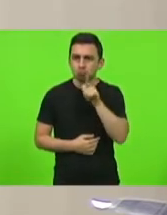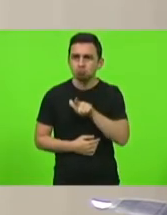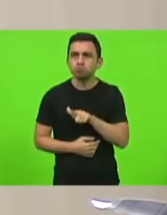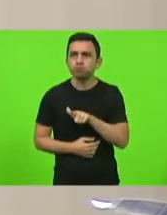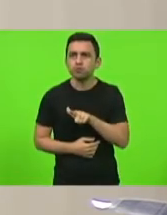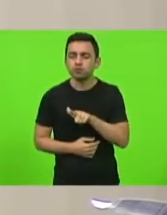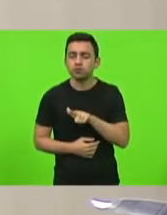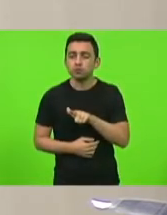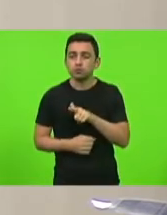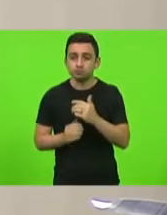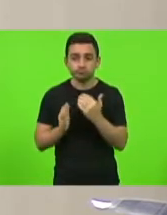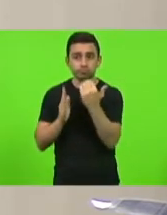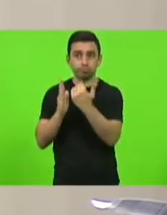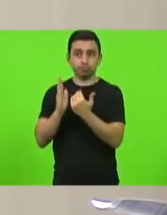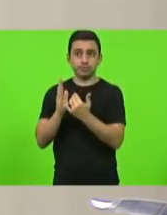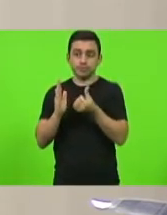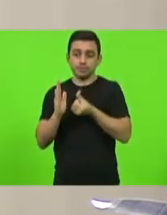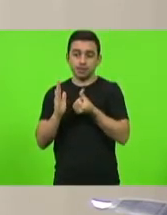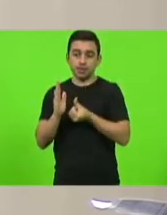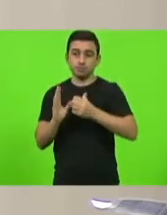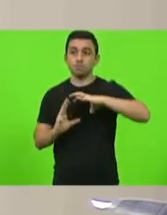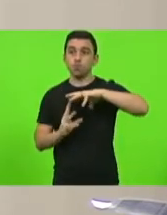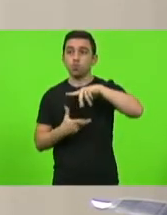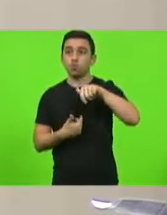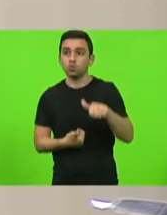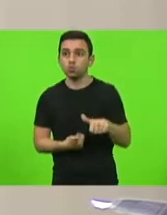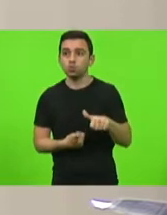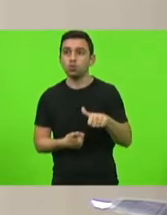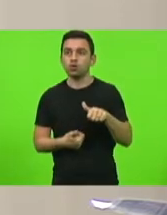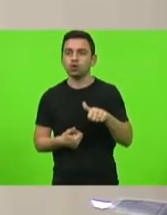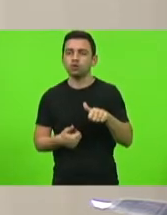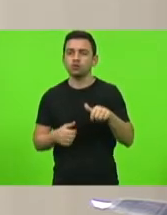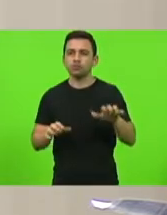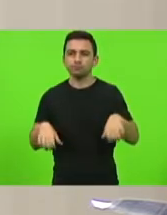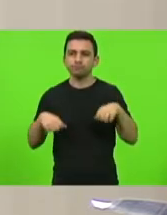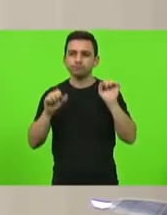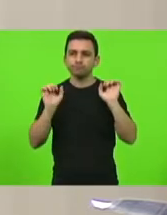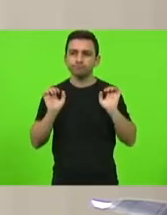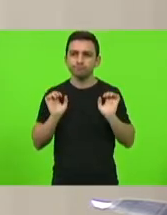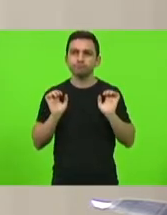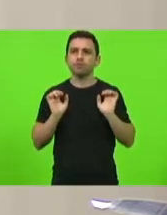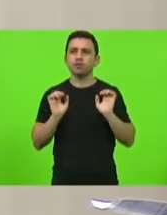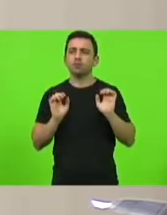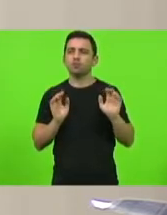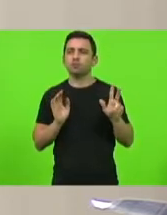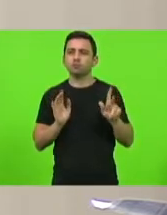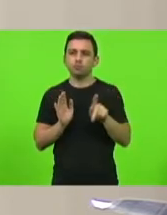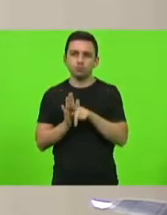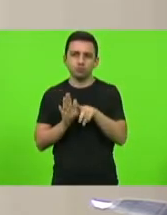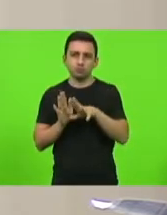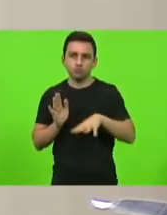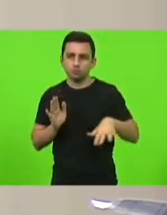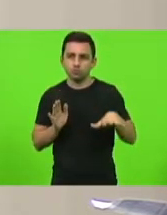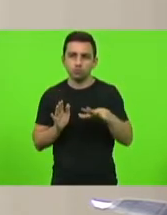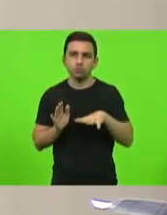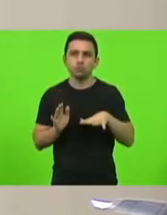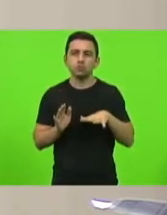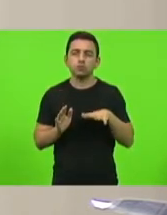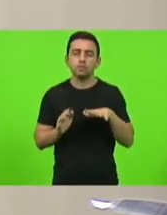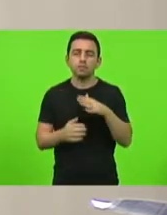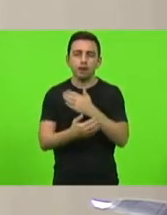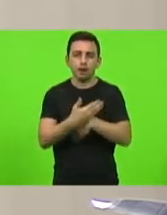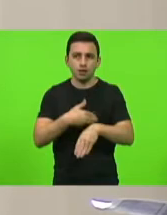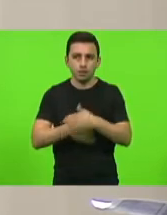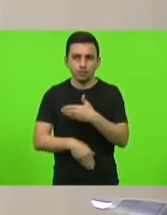top 6 no Campeonato Mundial de Halterofilismo Paralímpico. Em discussão. Senhor presidente. Com a